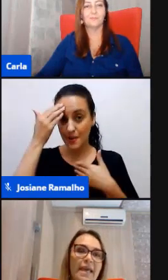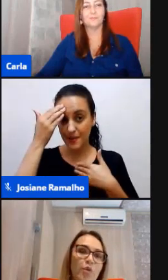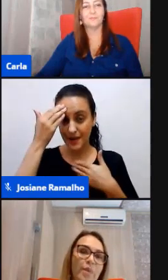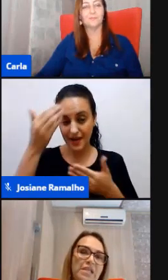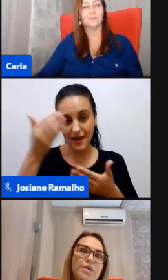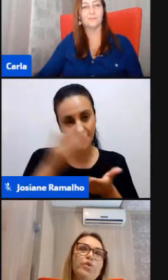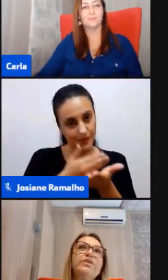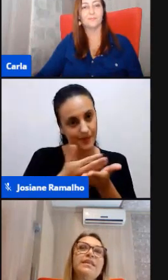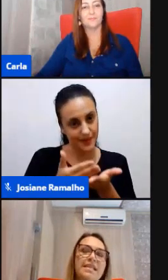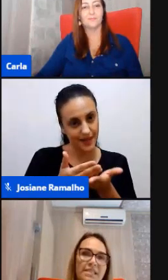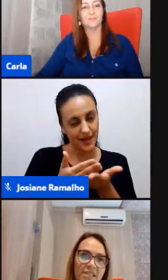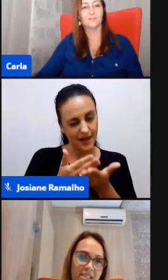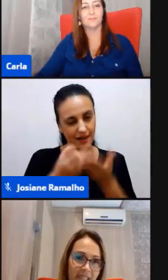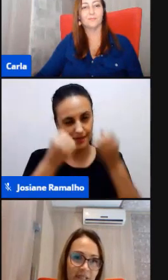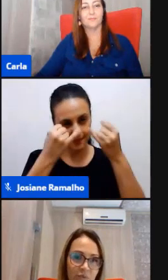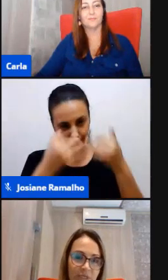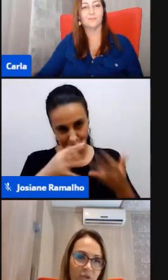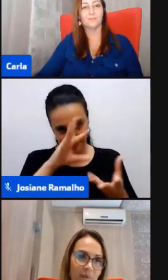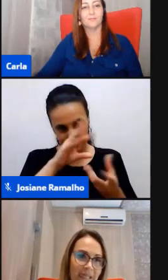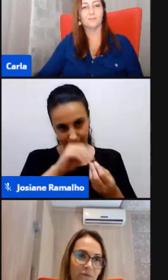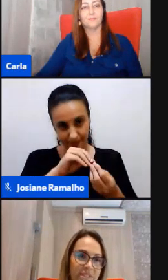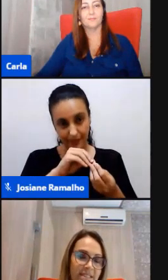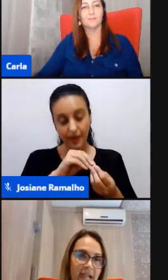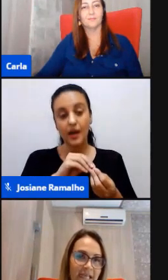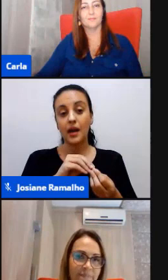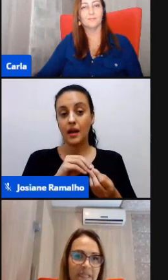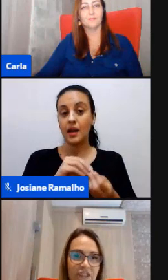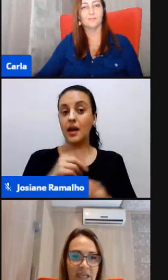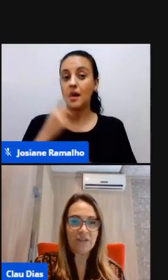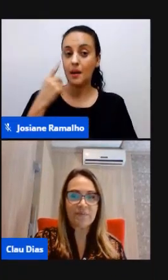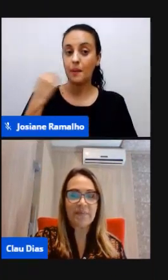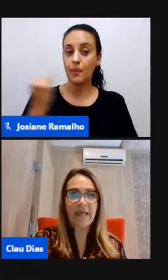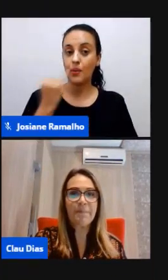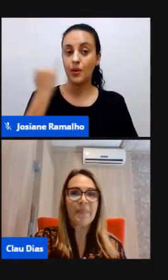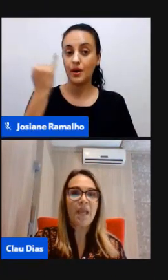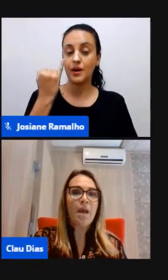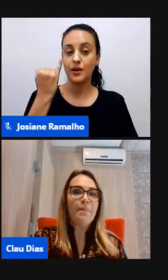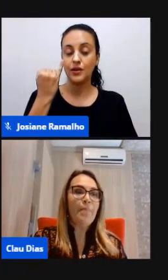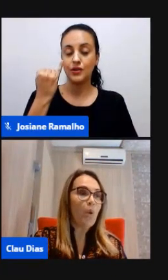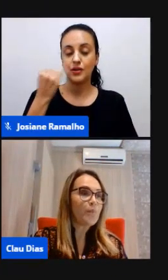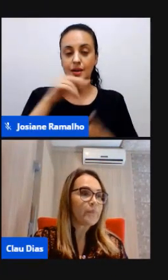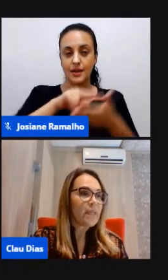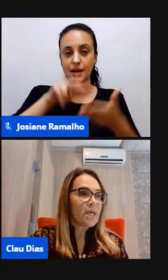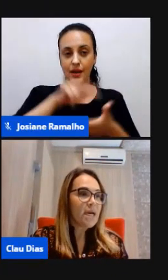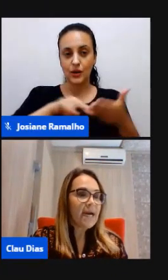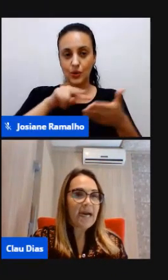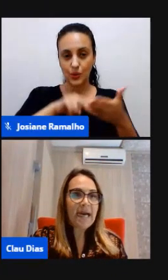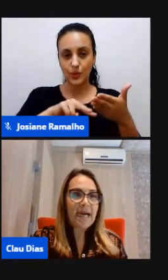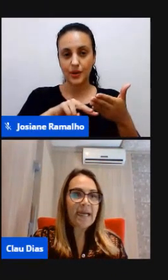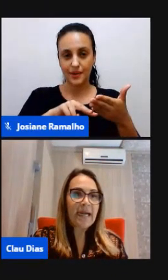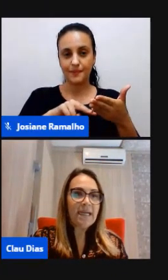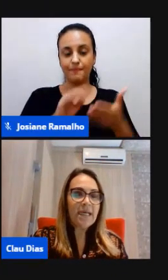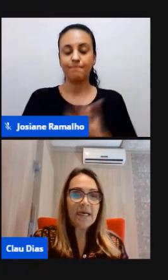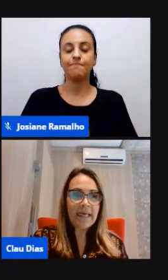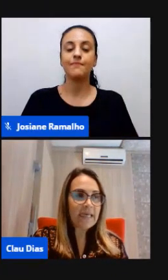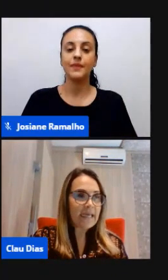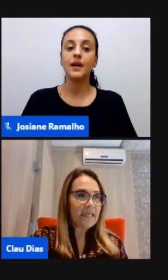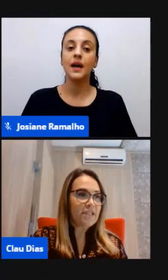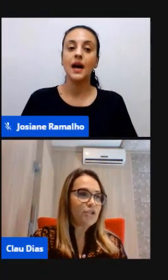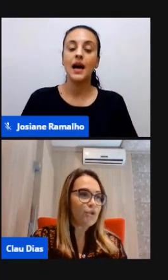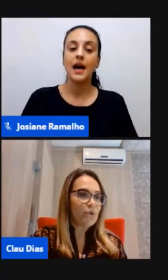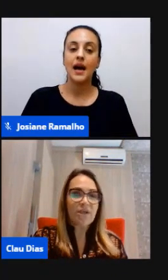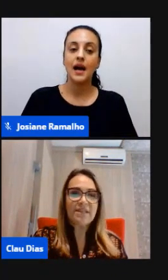gente. Realmente é muito interessante essa leitura que o Malaguzzi traz para a gente, né? Bom, a